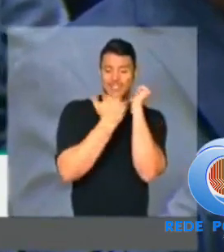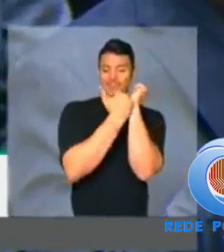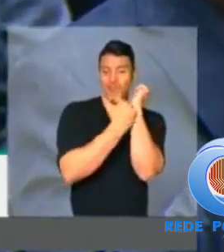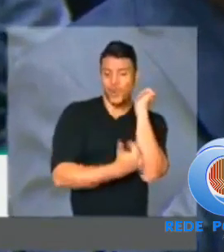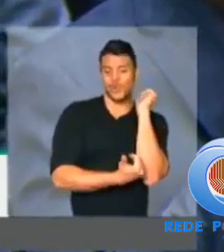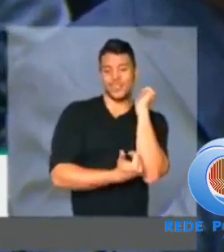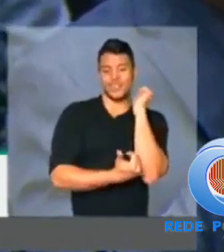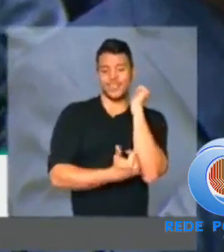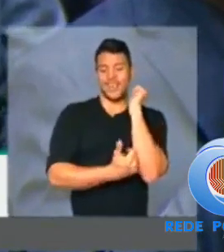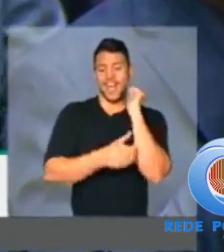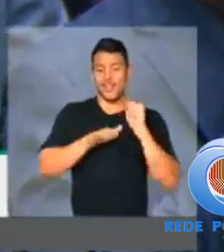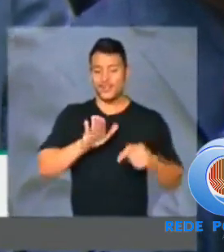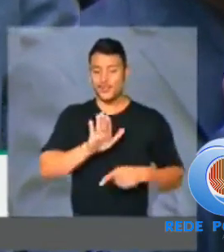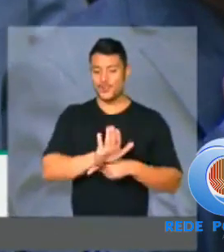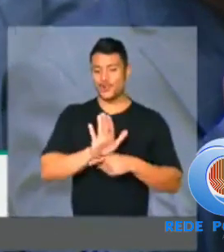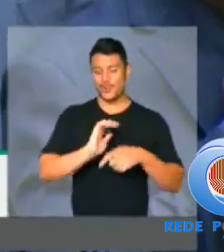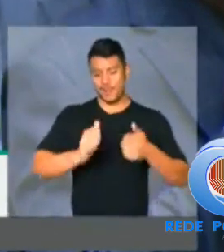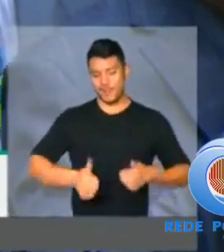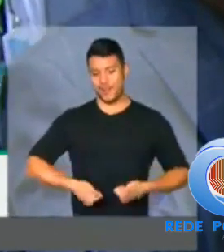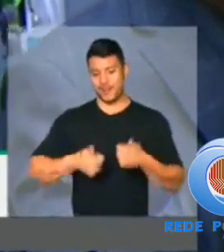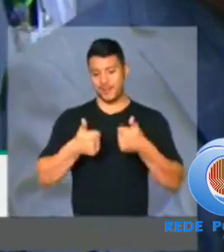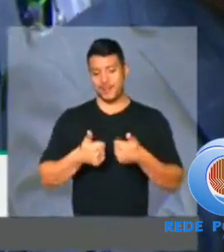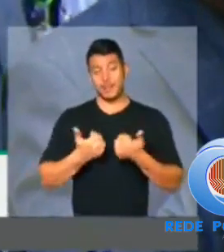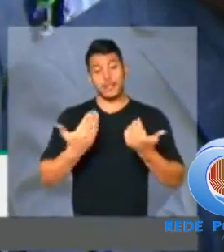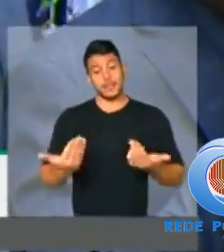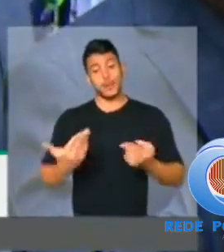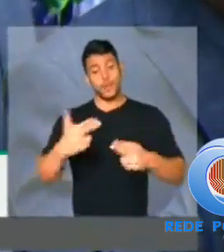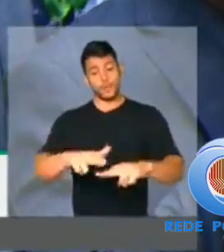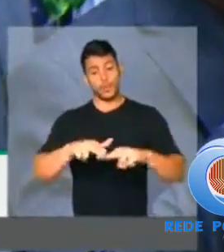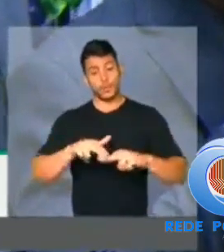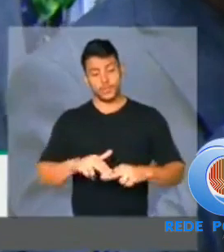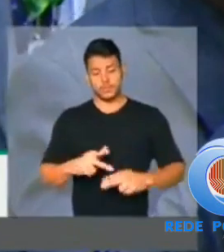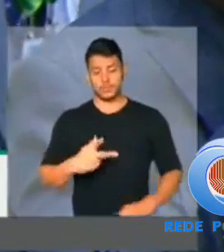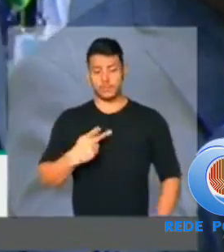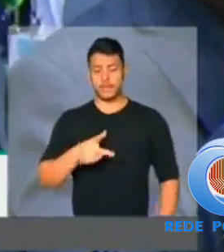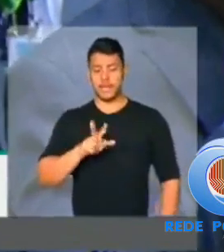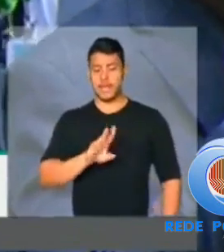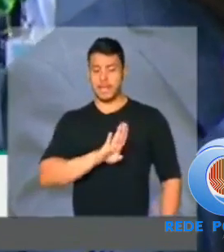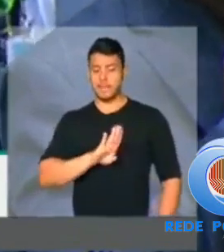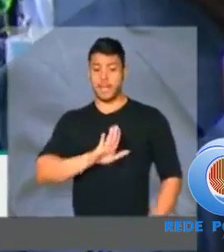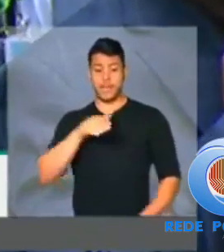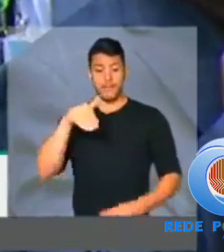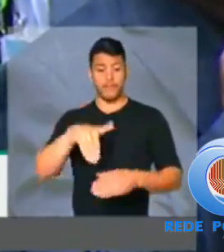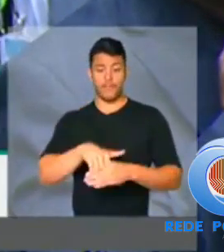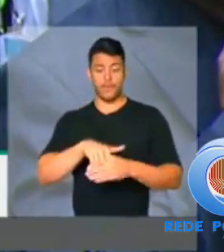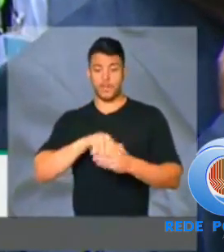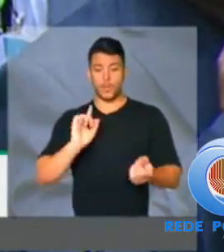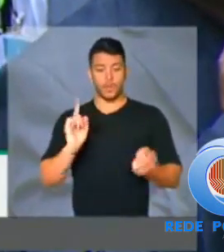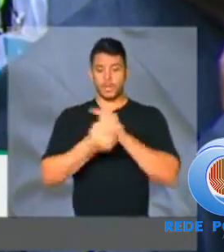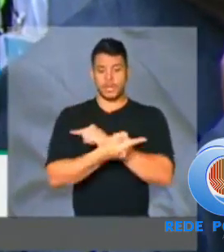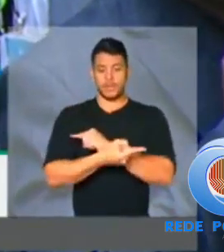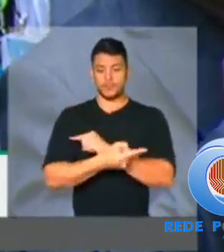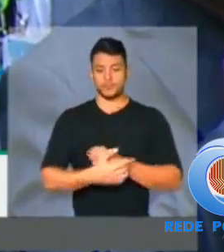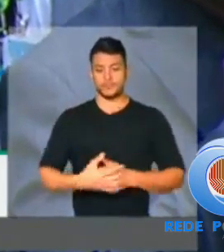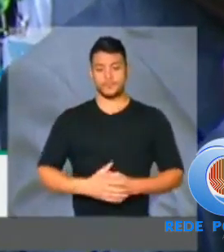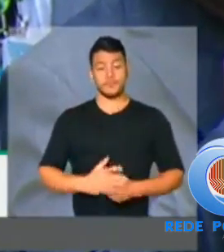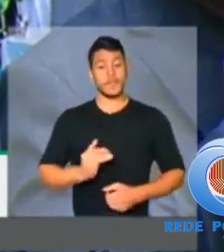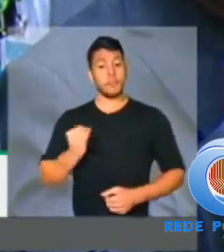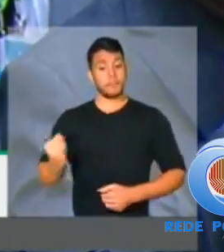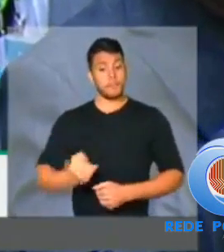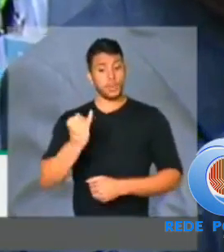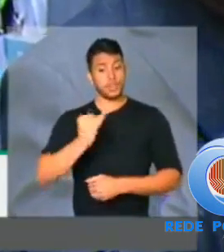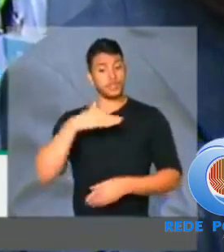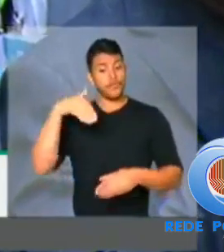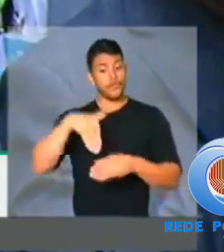Desburocratiza, facilita o empreendedorismo. Portanto, senhor presidente, o PRB vota contrário à retirada de pauta. É